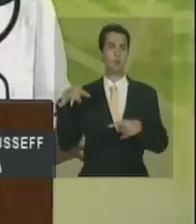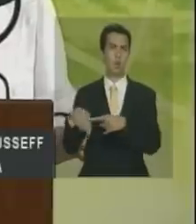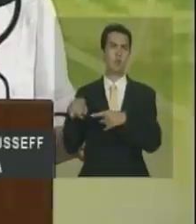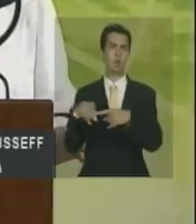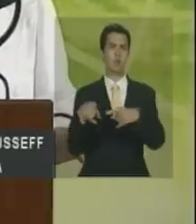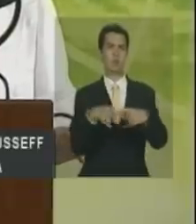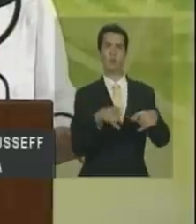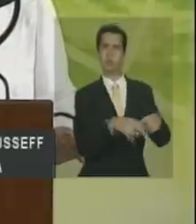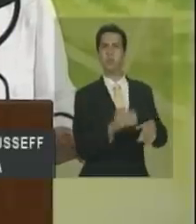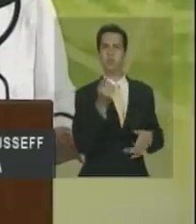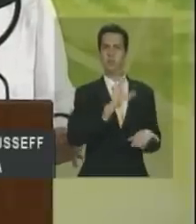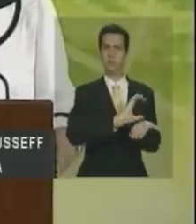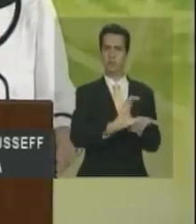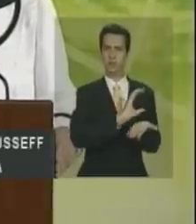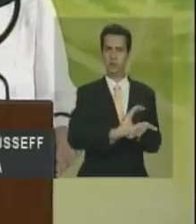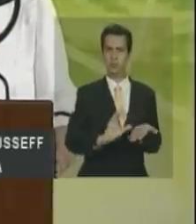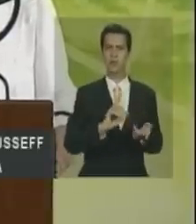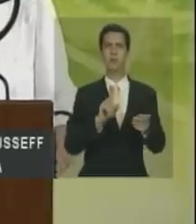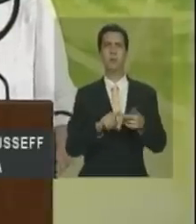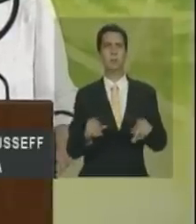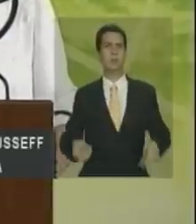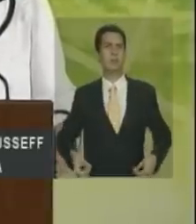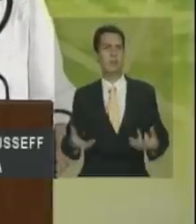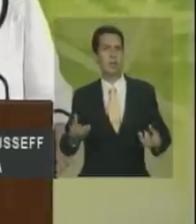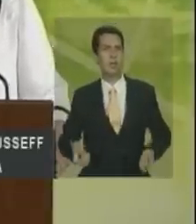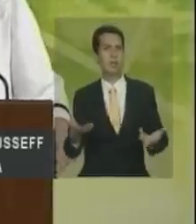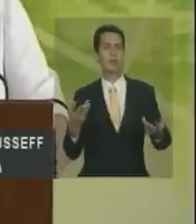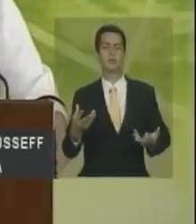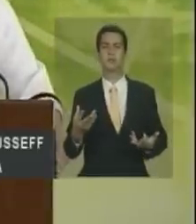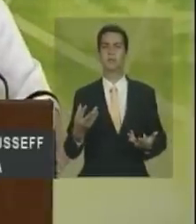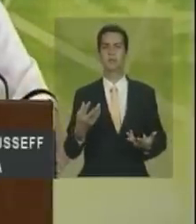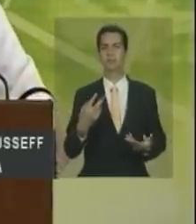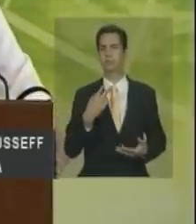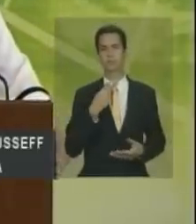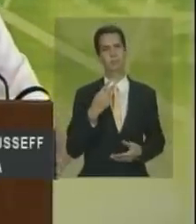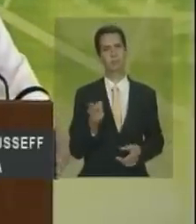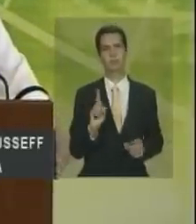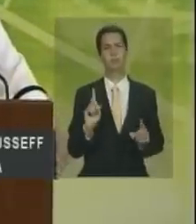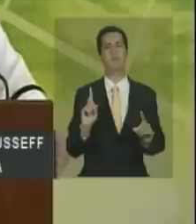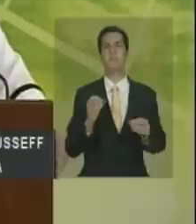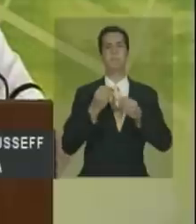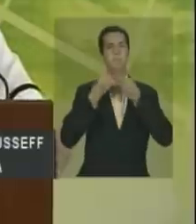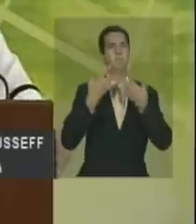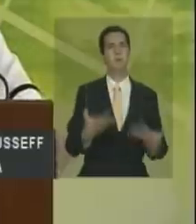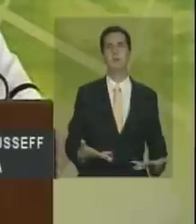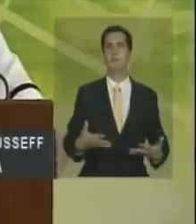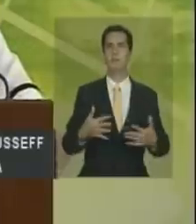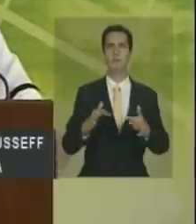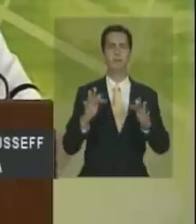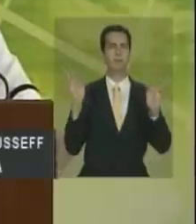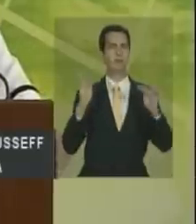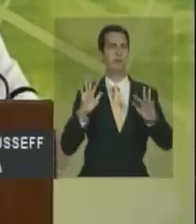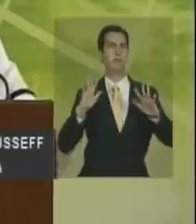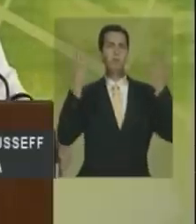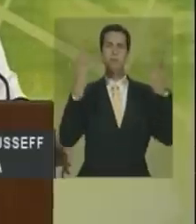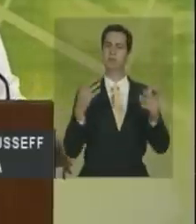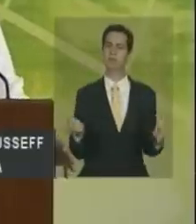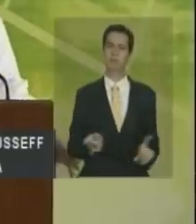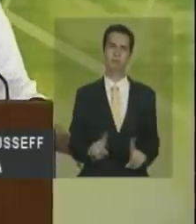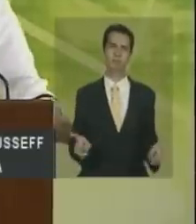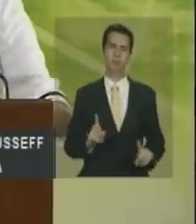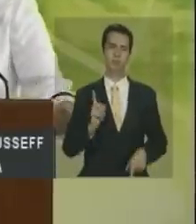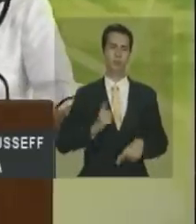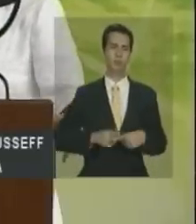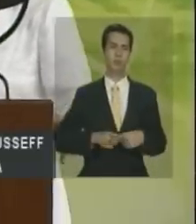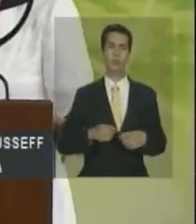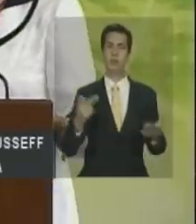de investimentos e gastos não podem ser celebrados quando forem apenas componentes de um